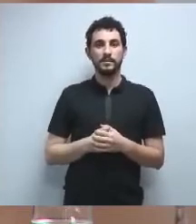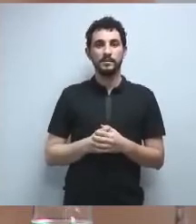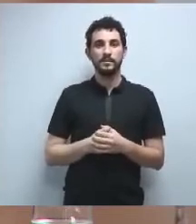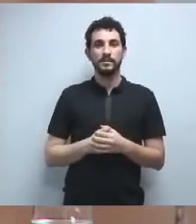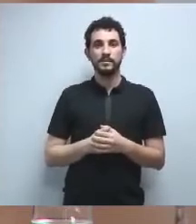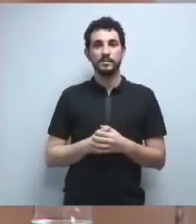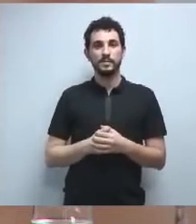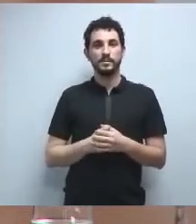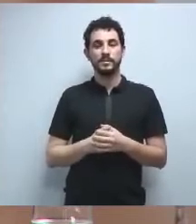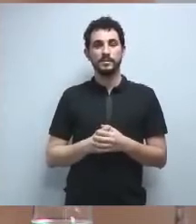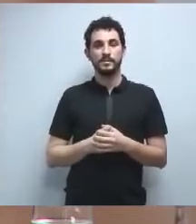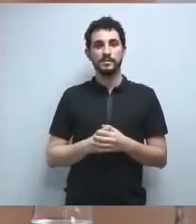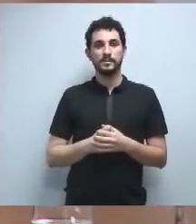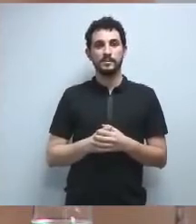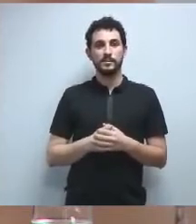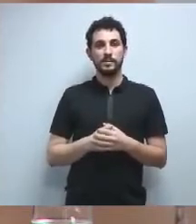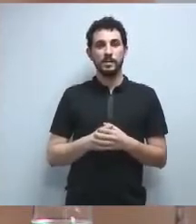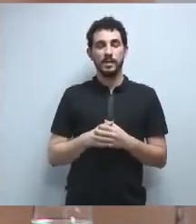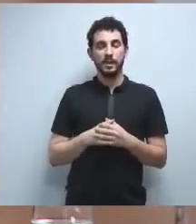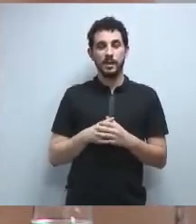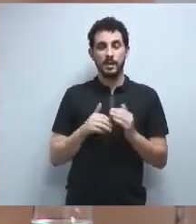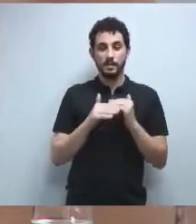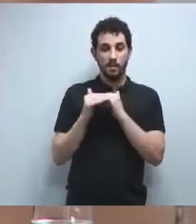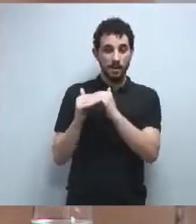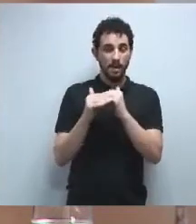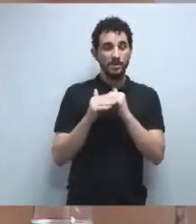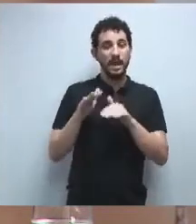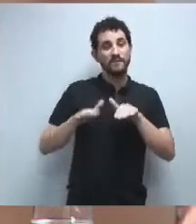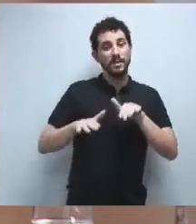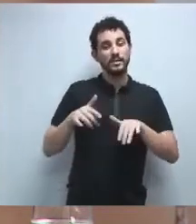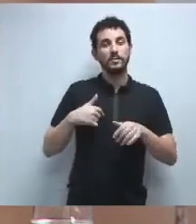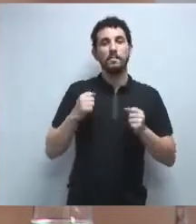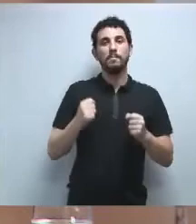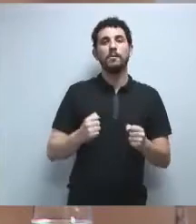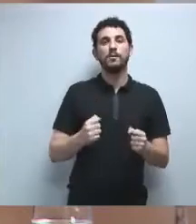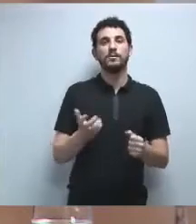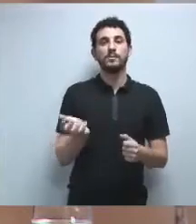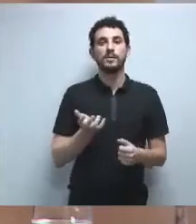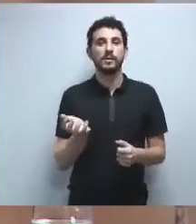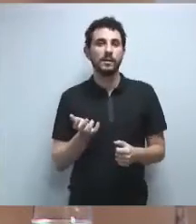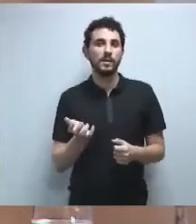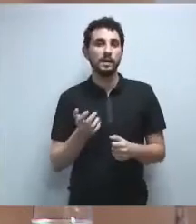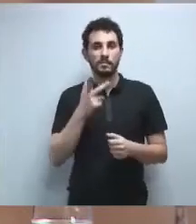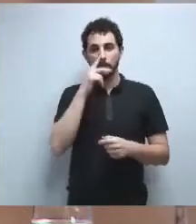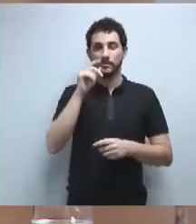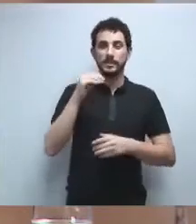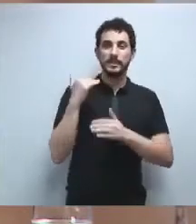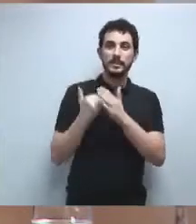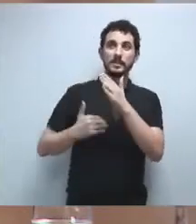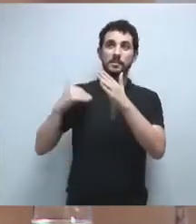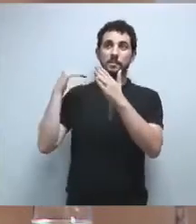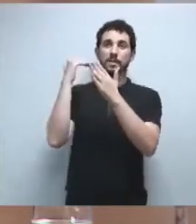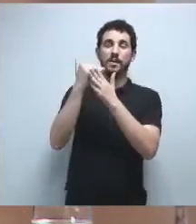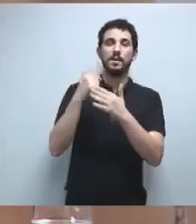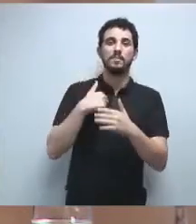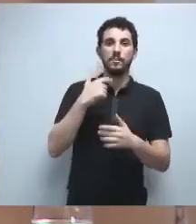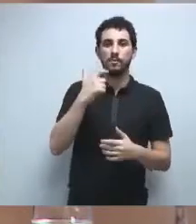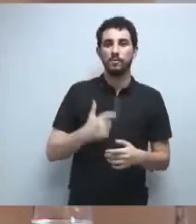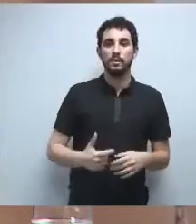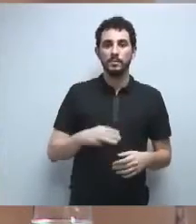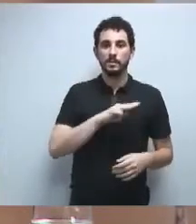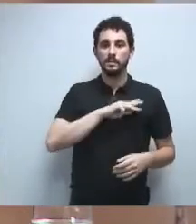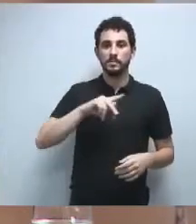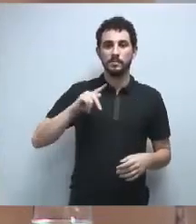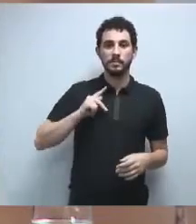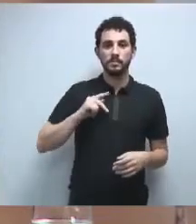democrático às vezes eu posso querer extrapolar na minha conduta do ministério